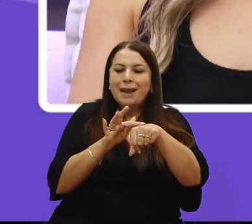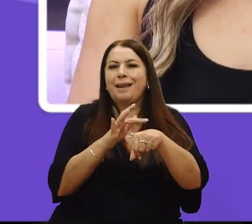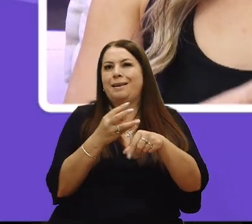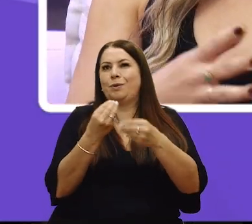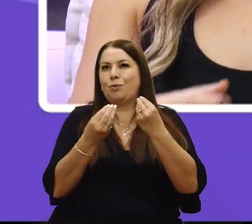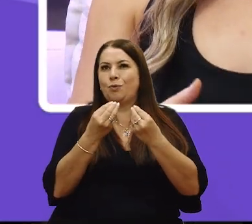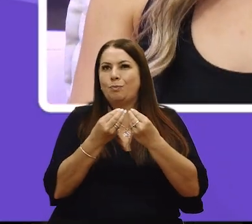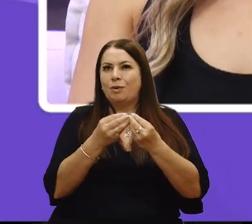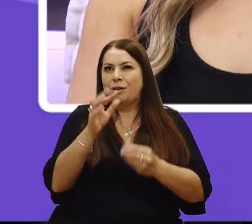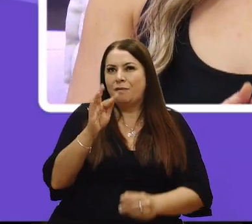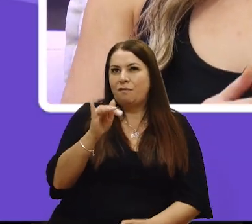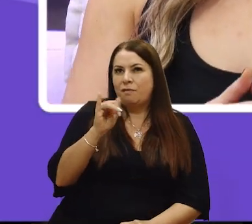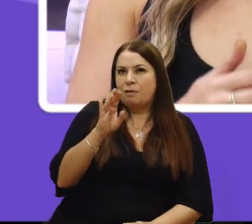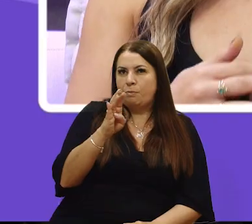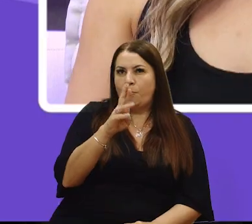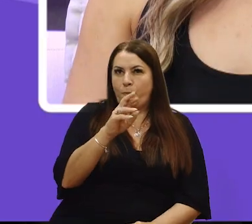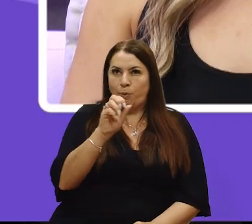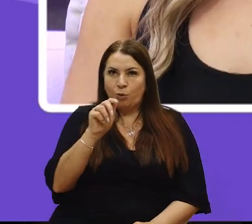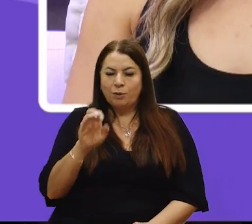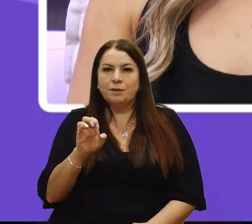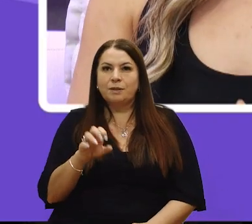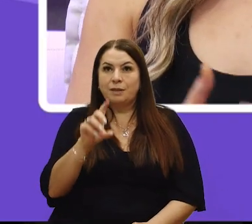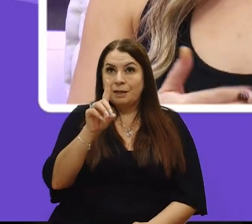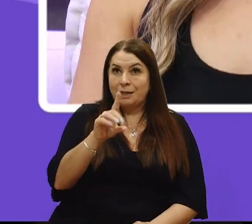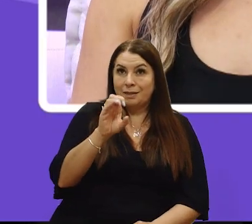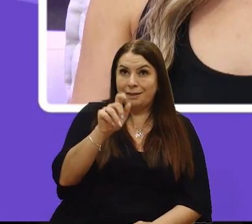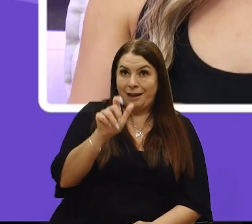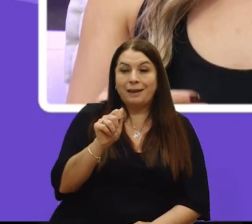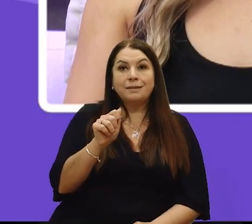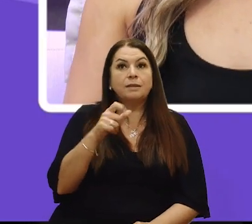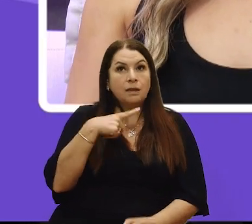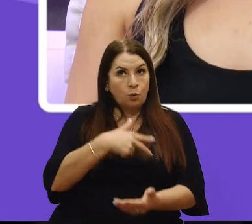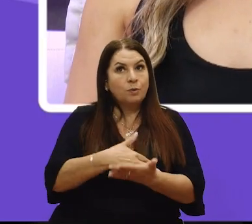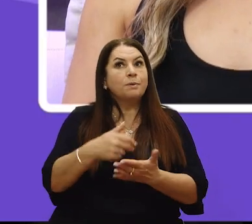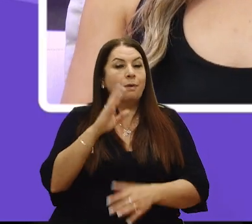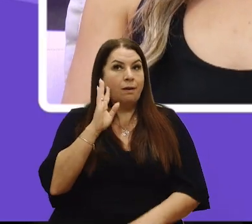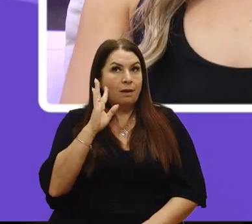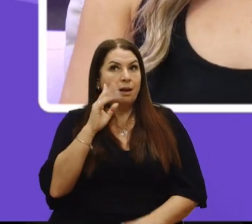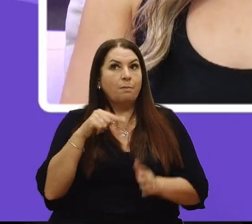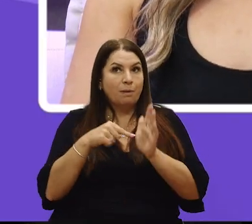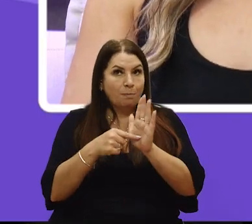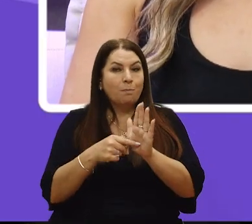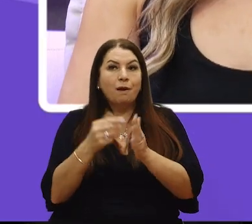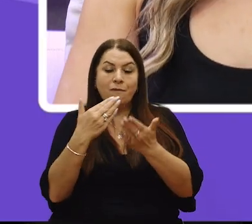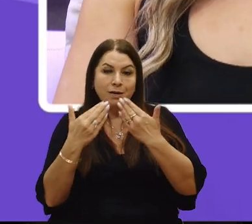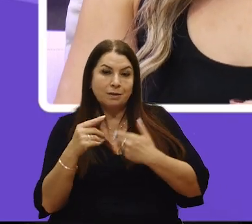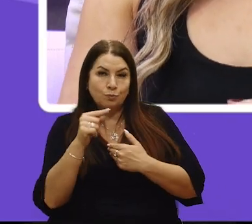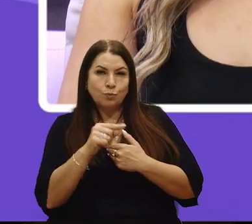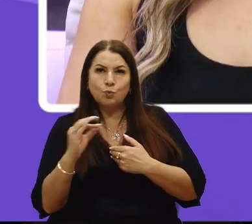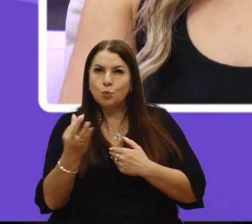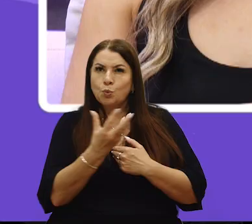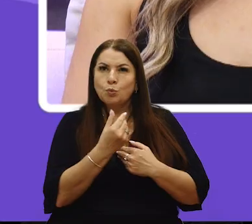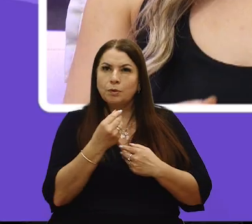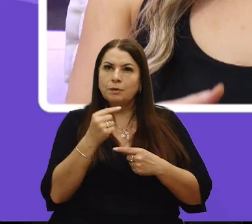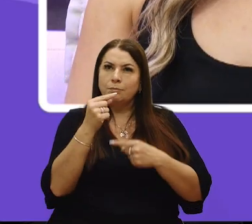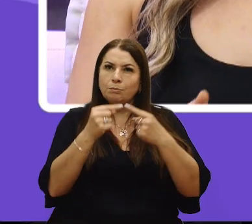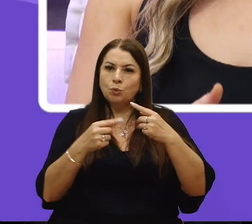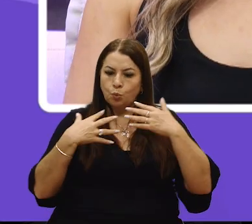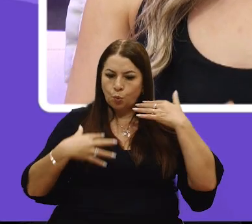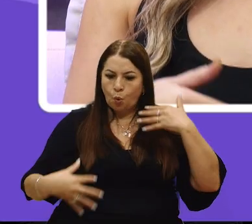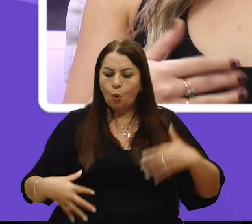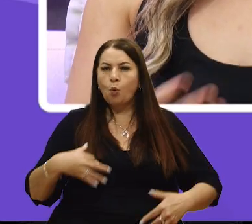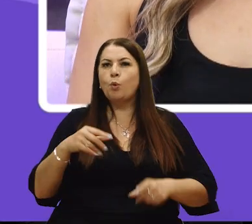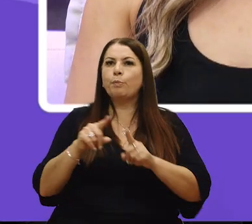dia, era horrível assim, era uma pressão bem forte nas pernas, era uma dor bem grande assim. Então, ali